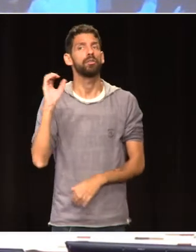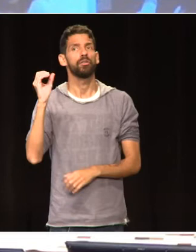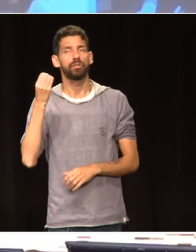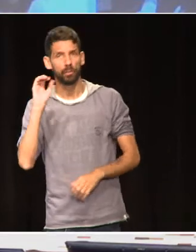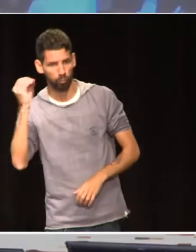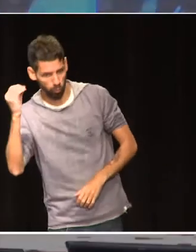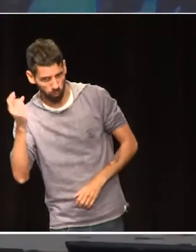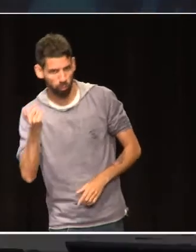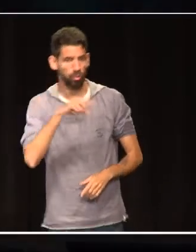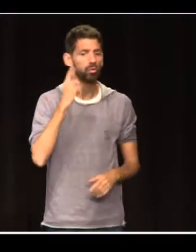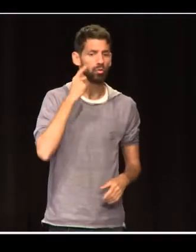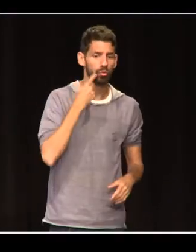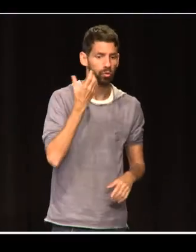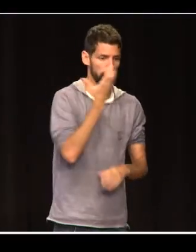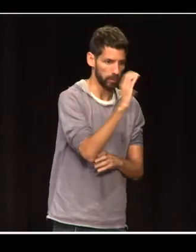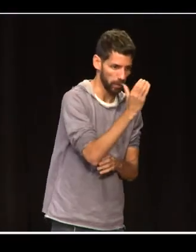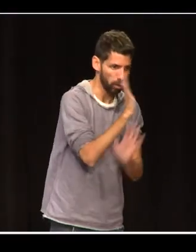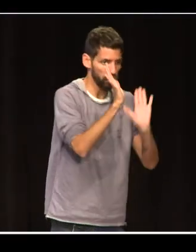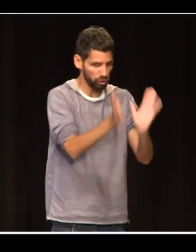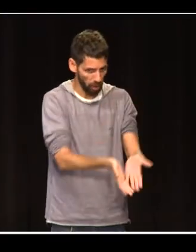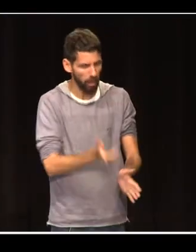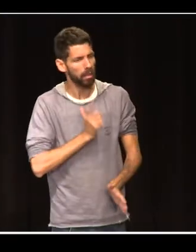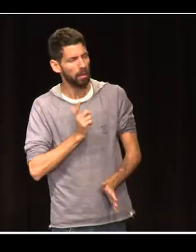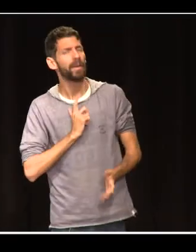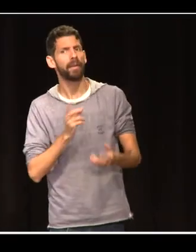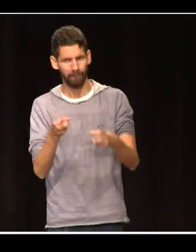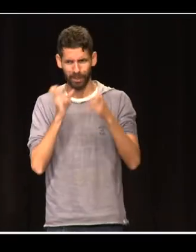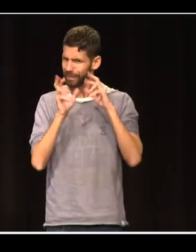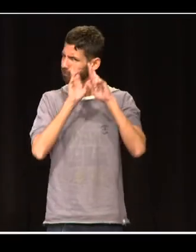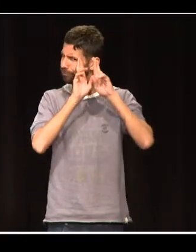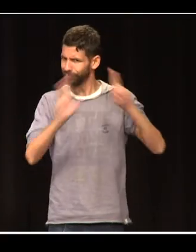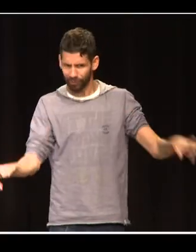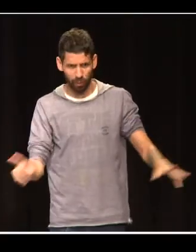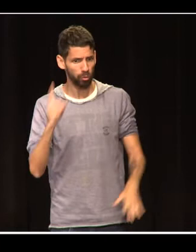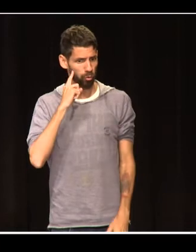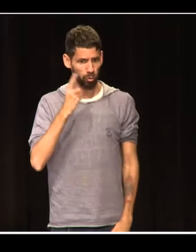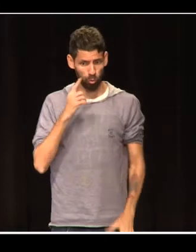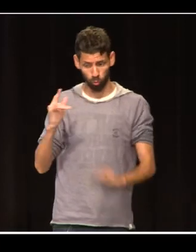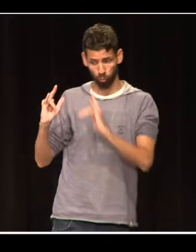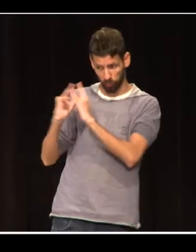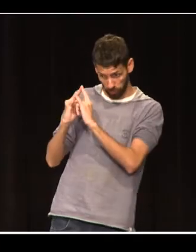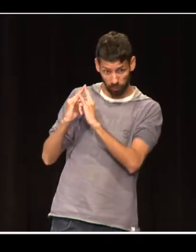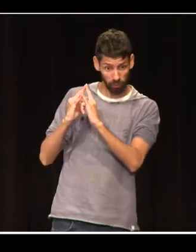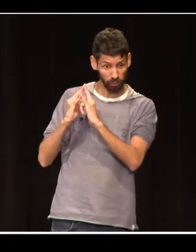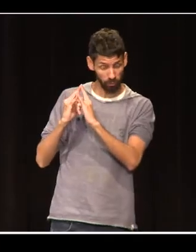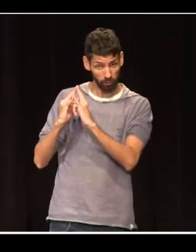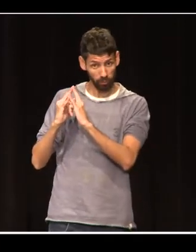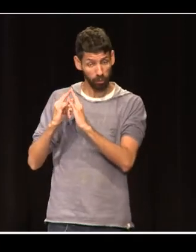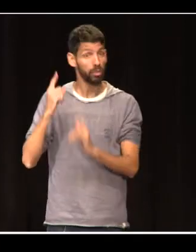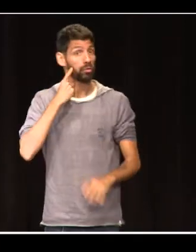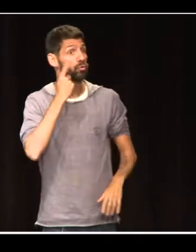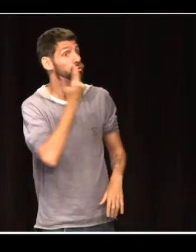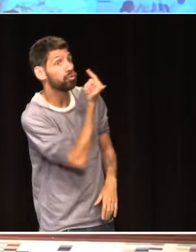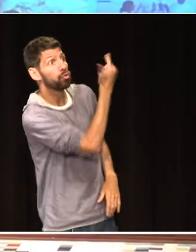trabalhei com surdos de Niterói, e a gente percebe uma diferença muito grande entre o surdo do INES e o surdo desses